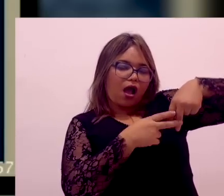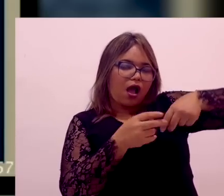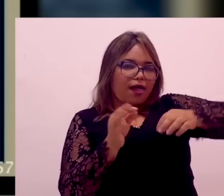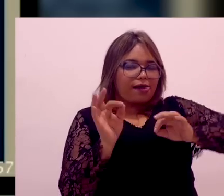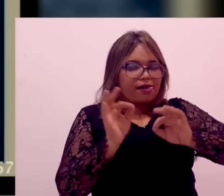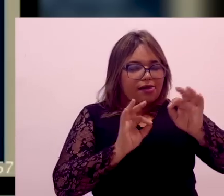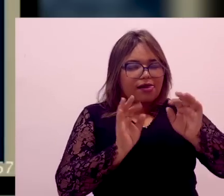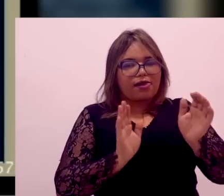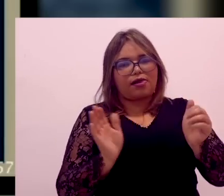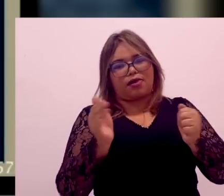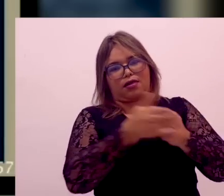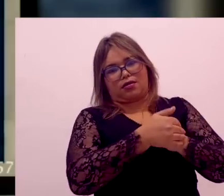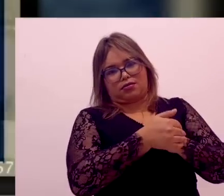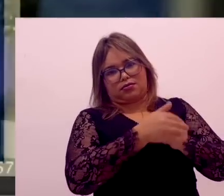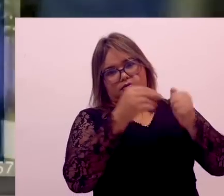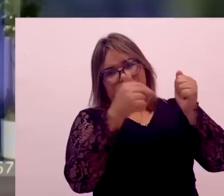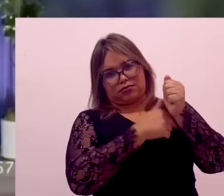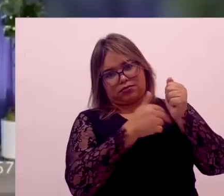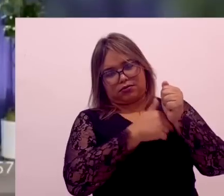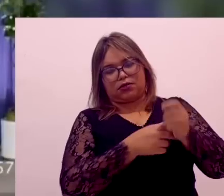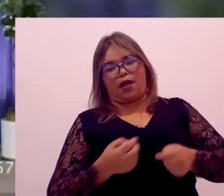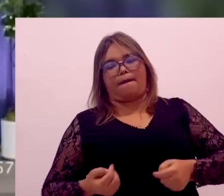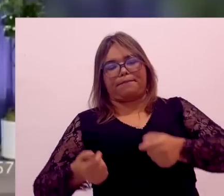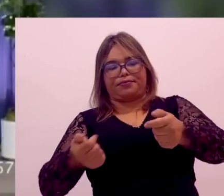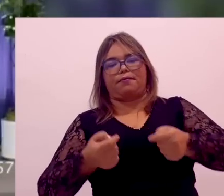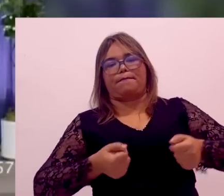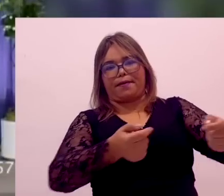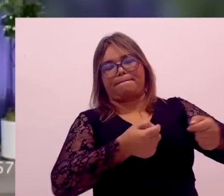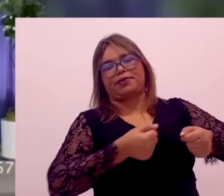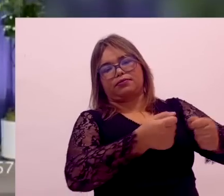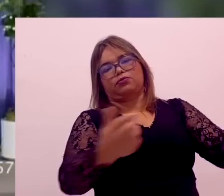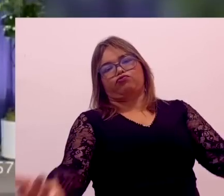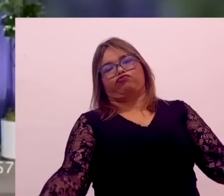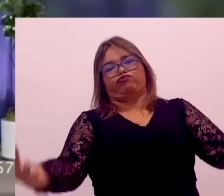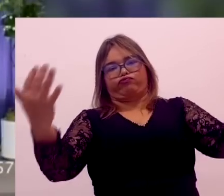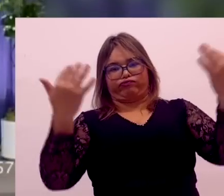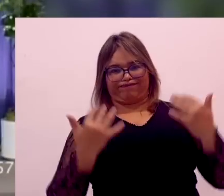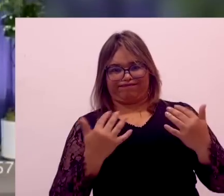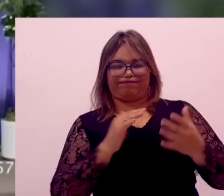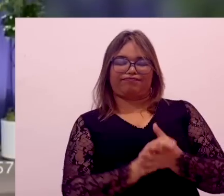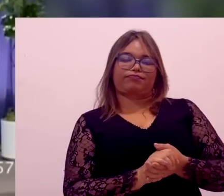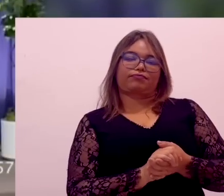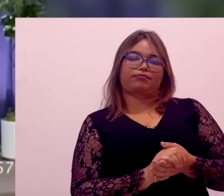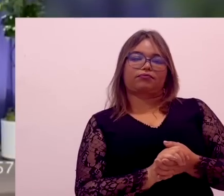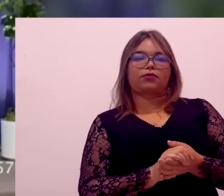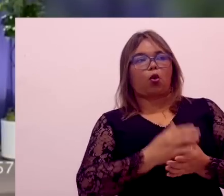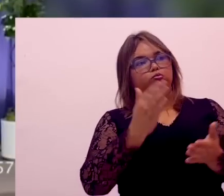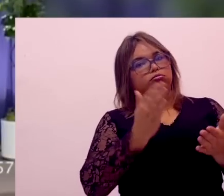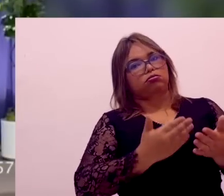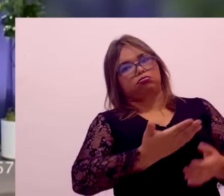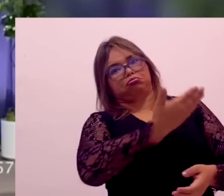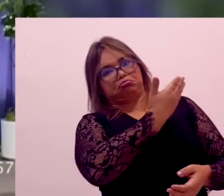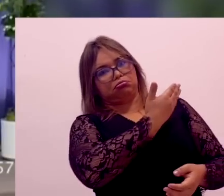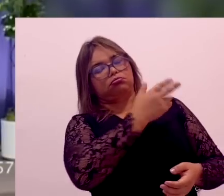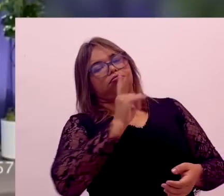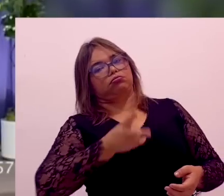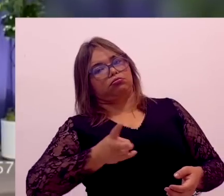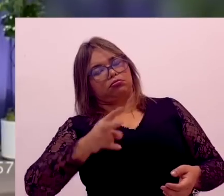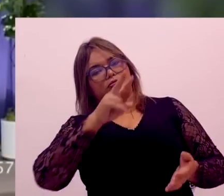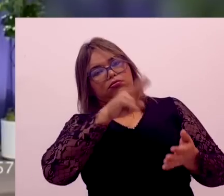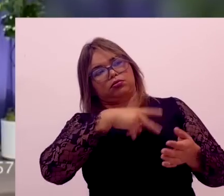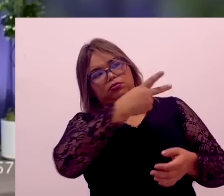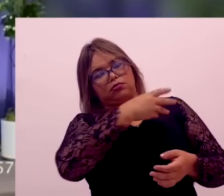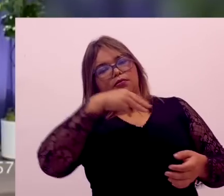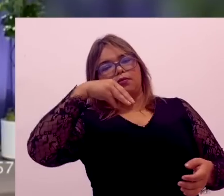intérpretes presunçosos. Morais e Dogma, páginas 104 a 105. Aí está, direto da boca do cavalo. Aqui está